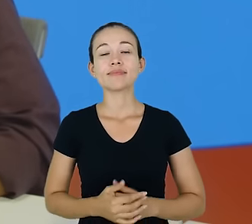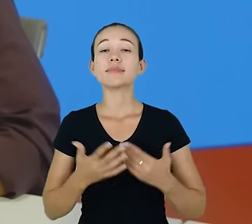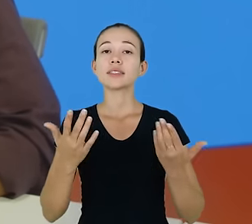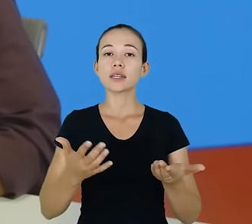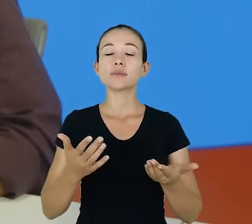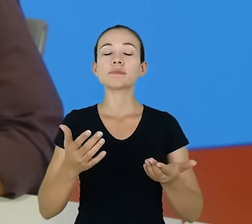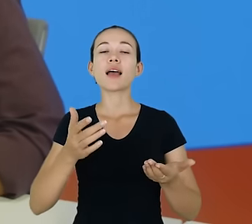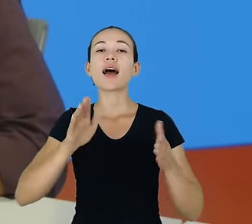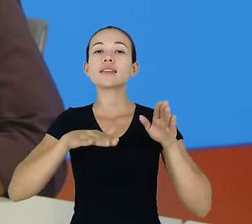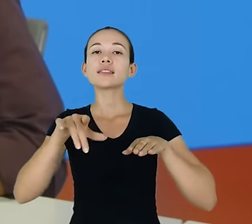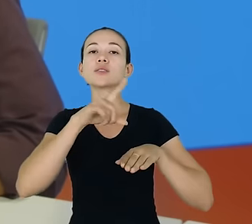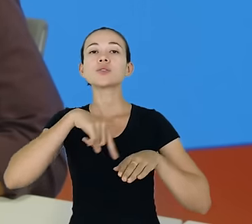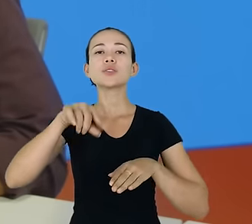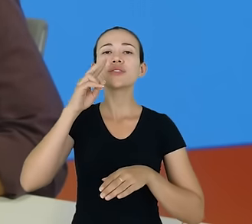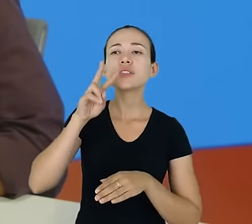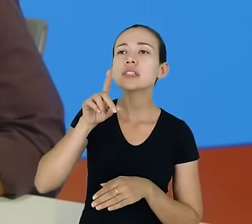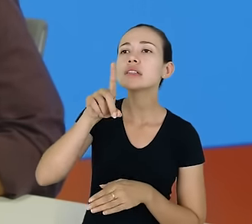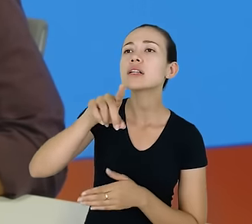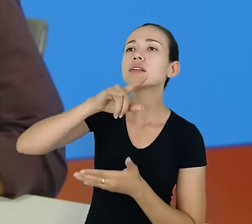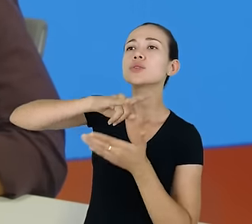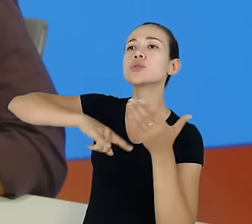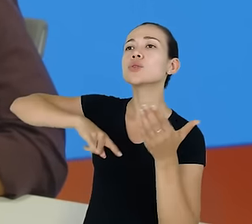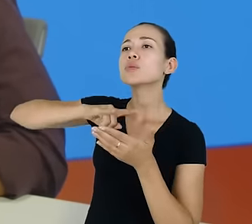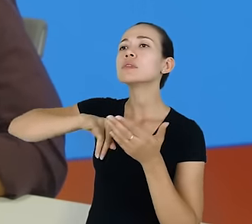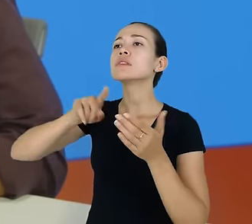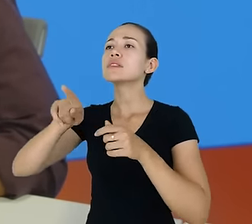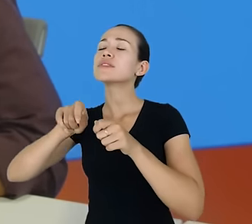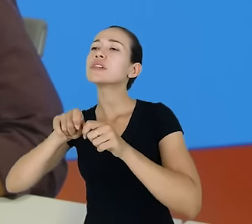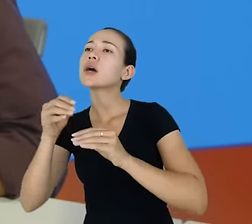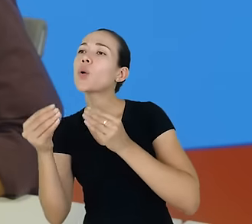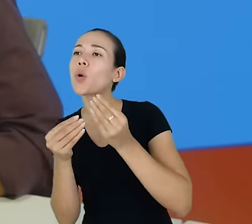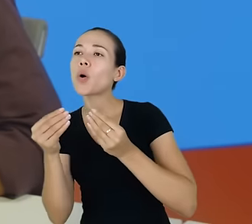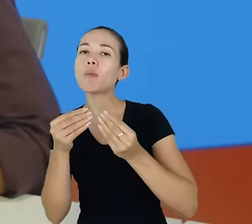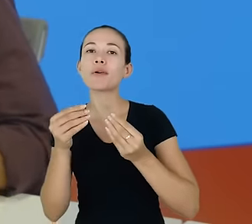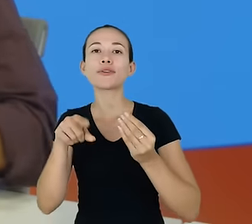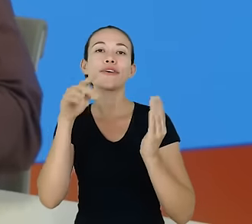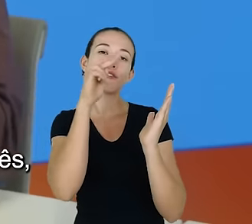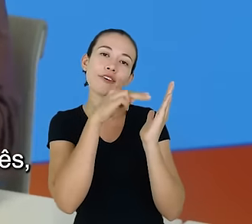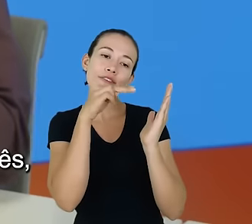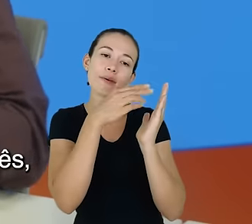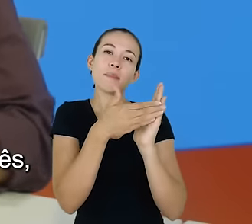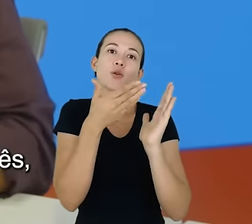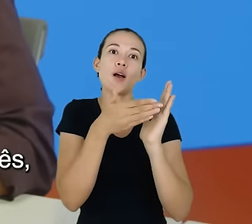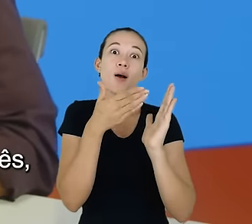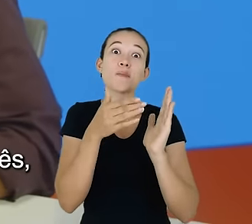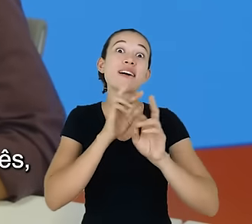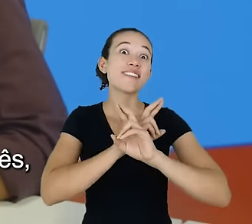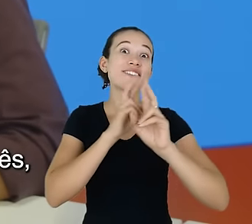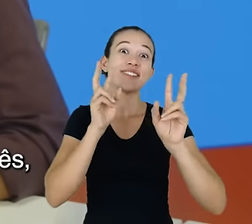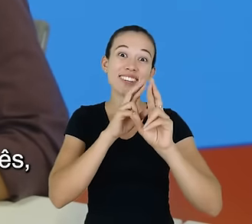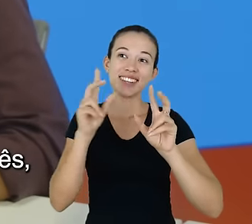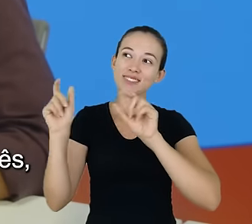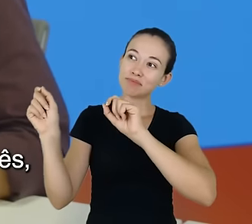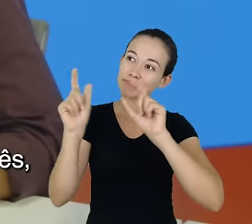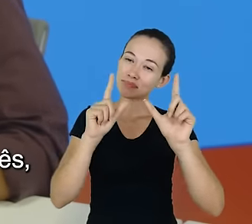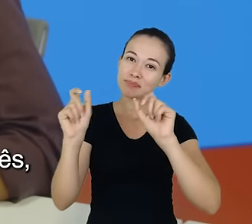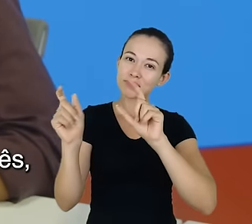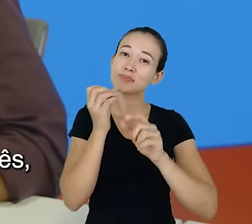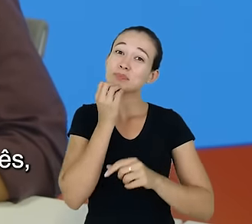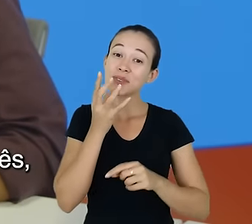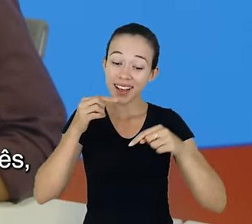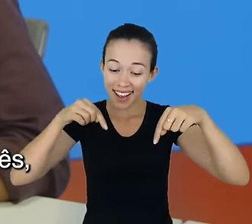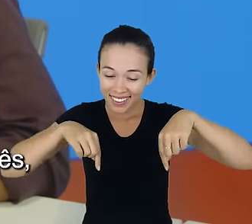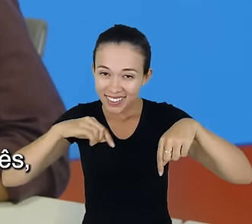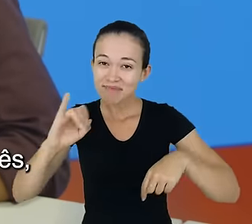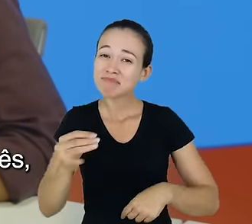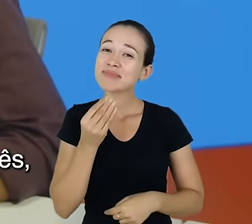no manual por isso que a a a foi legal esse nesse sentido eu agradeço mais uma vez a oportunidade de estar aqui com vocês aí vocês terem